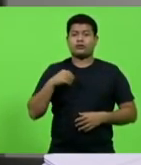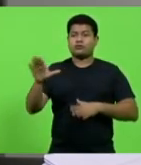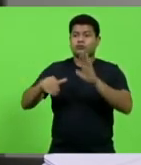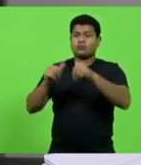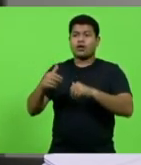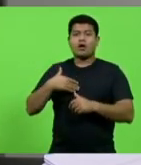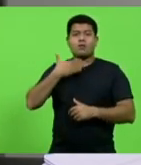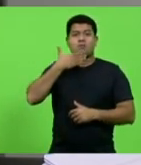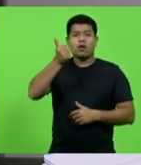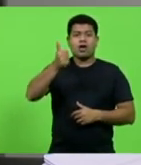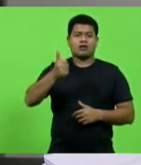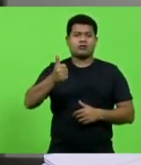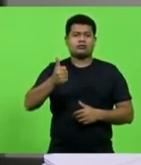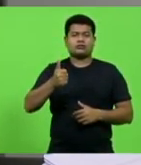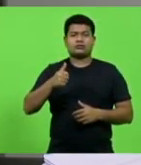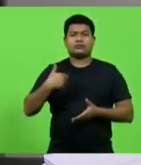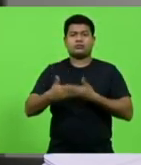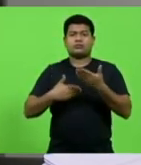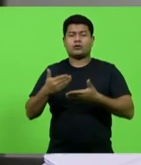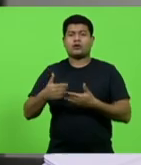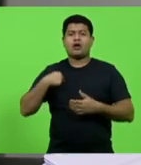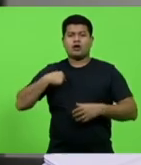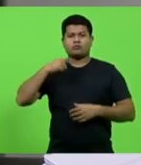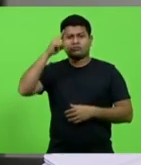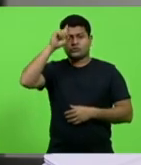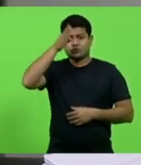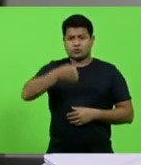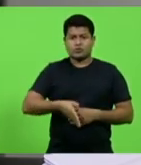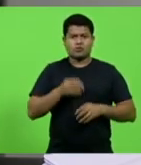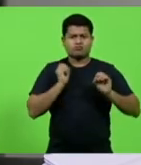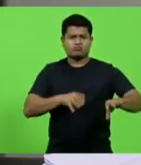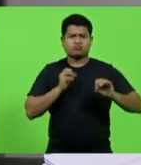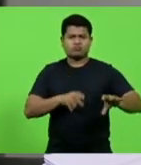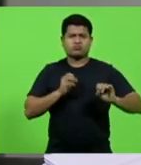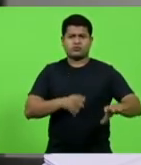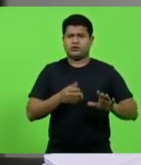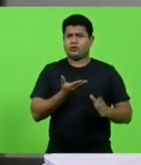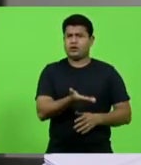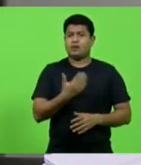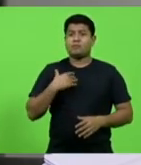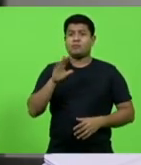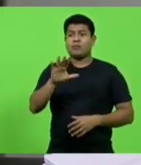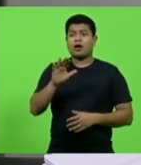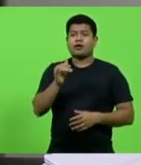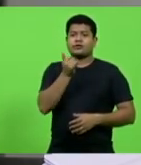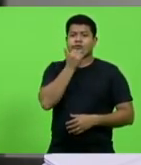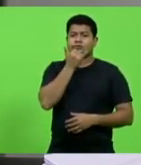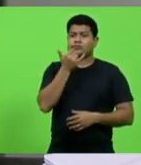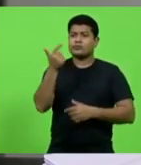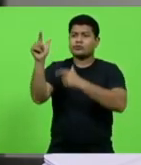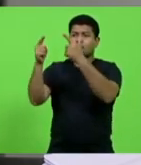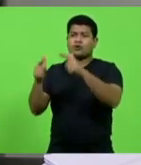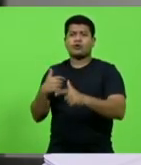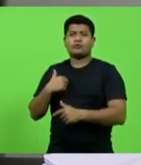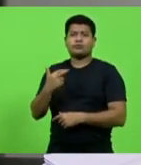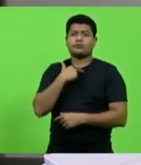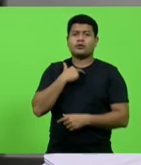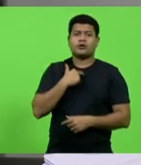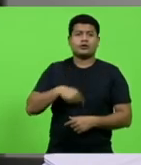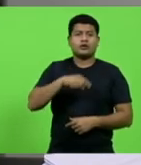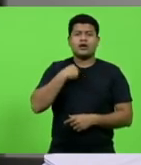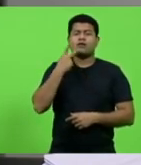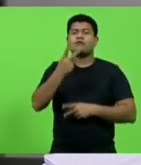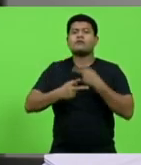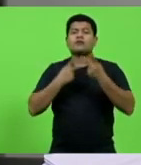vou ficar o dia inteiro cuidando do meu filho. Mas e os outros que não podem fazer isso? O que a gente diz?